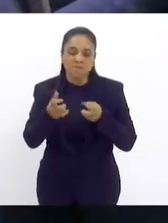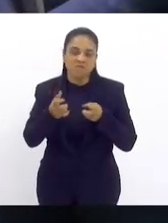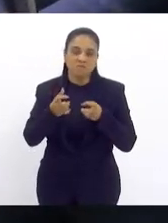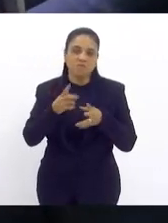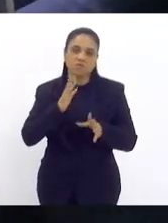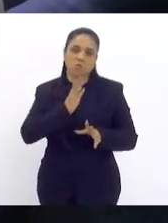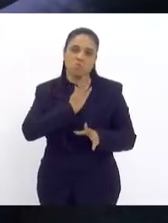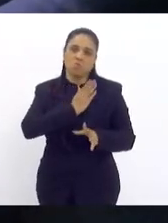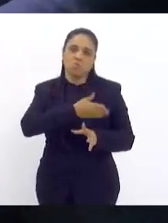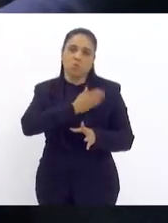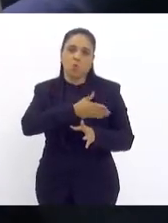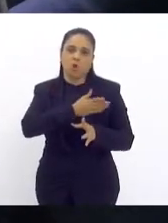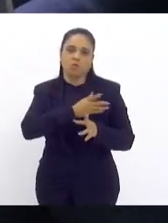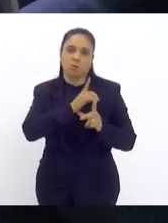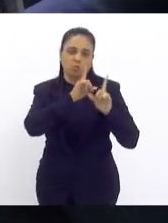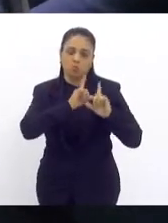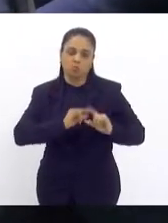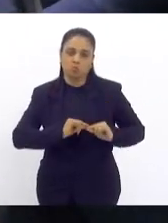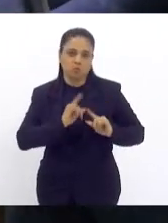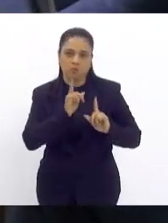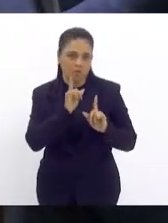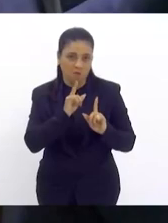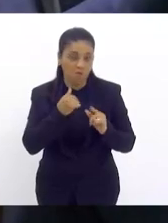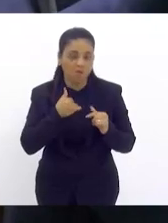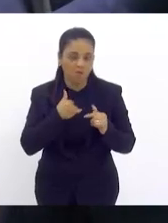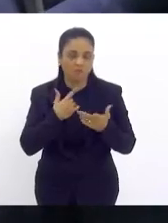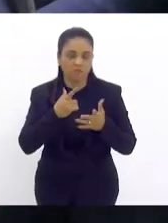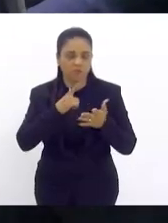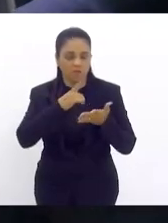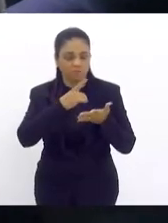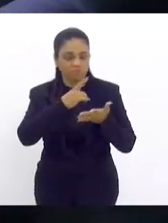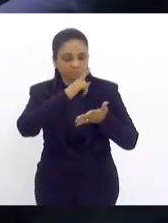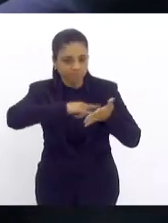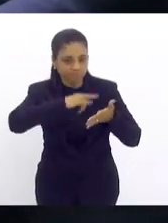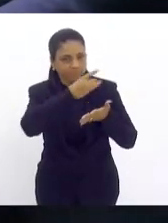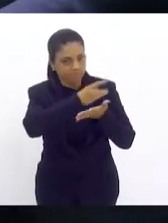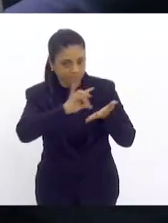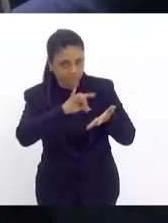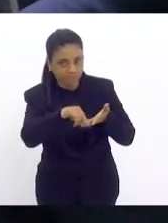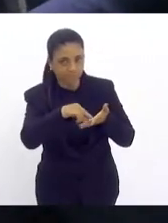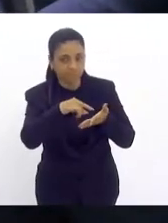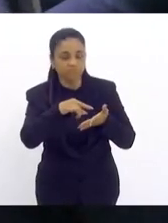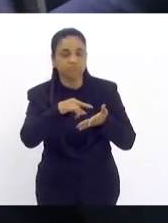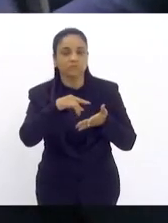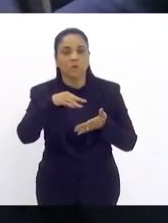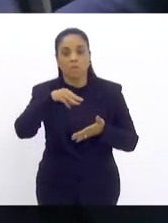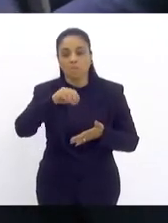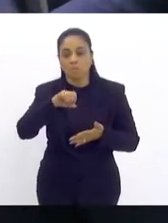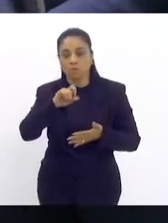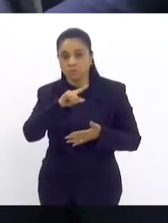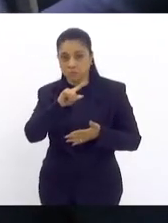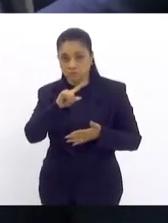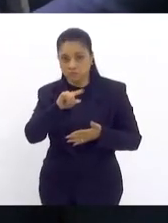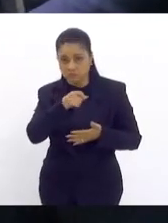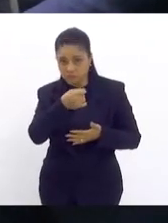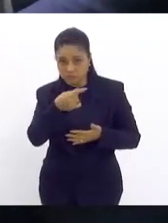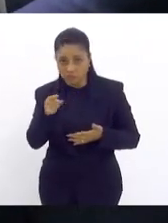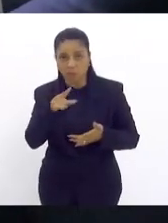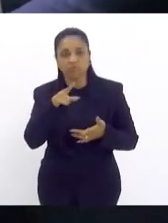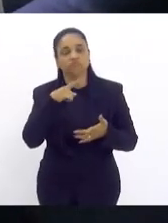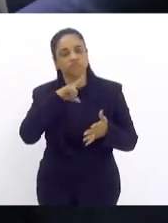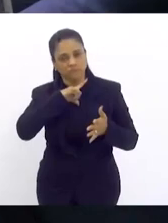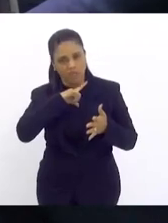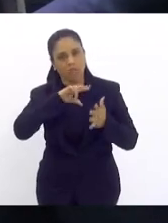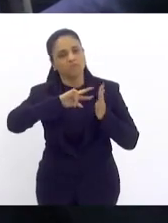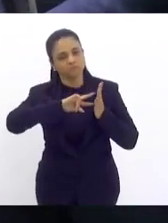ter sido Então eu acho que a emoção apresentada pelo Deputado Antônio de Paula ele faz sentido num Presidente da